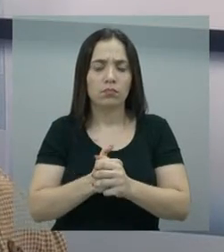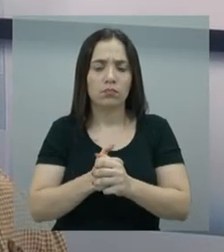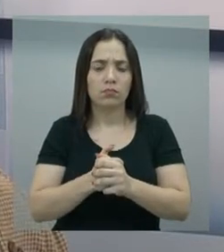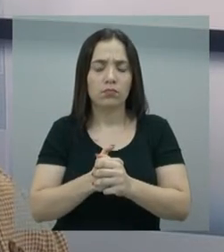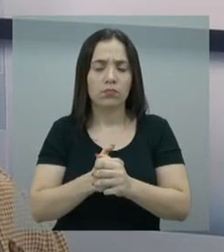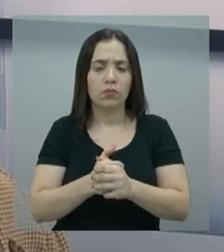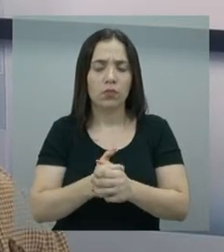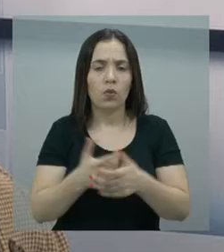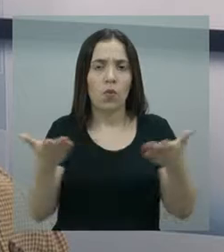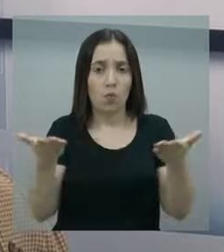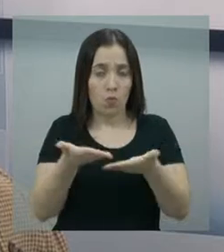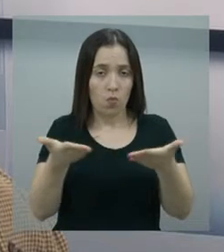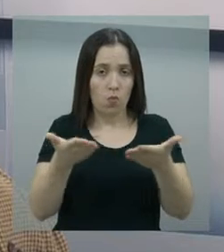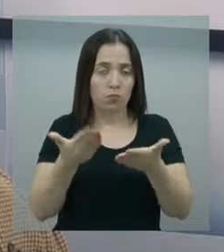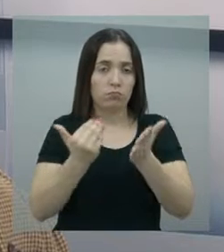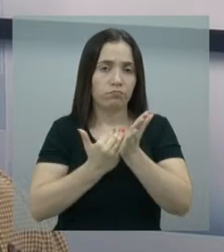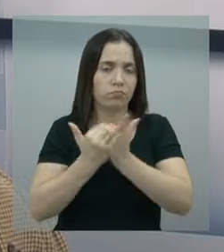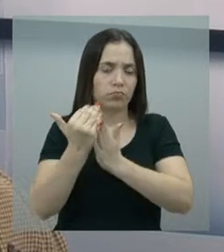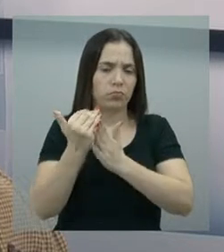Hoje está em